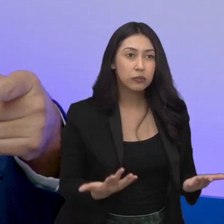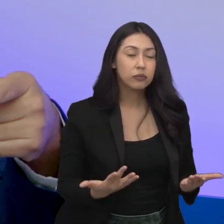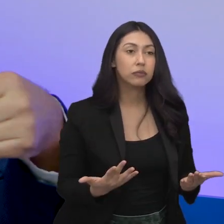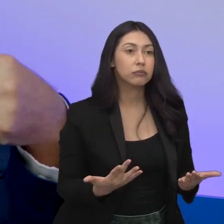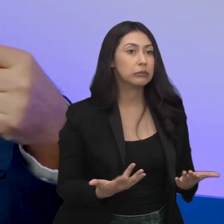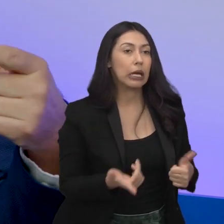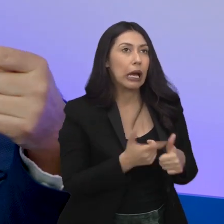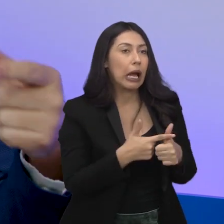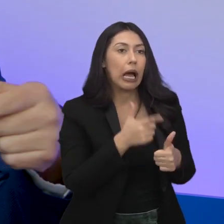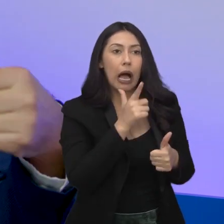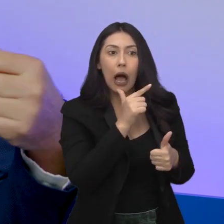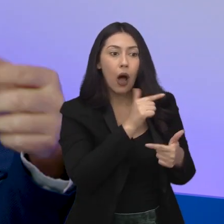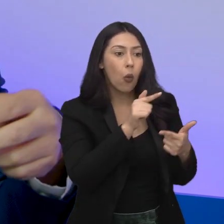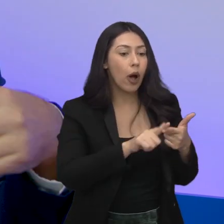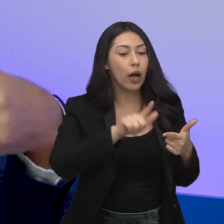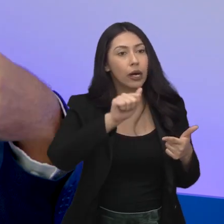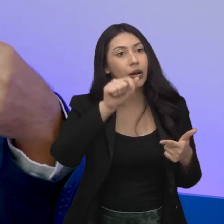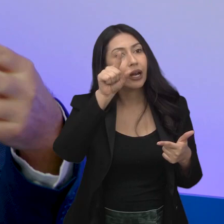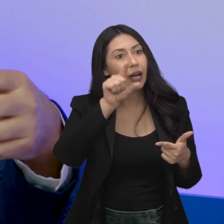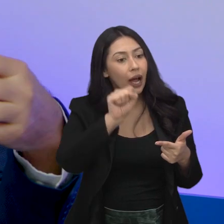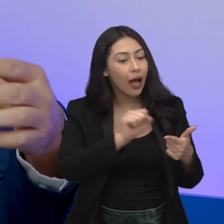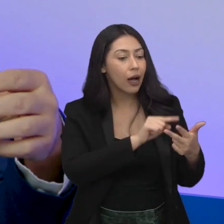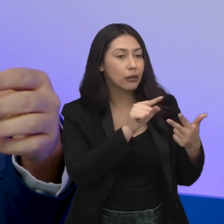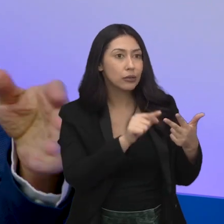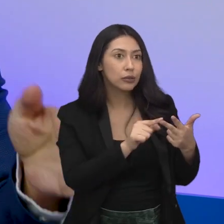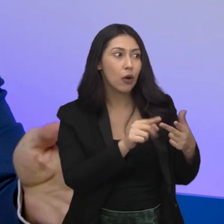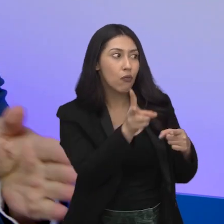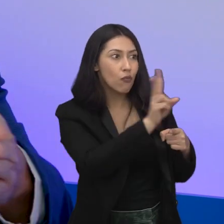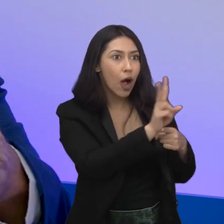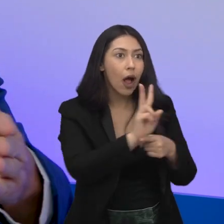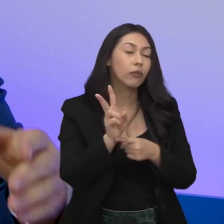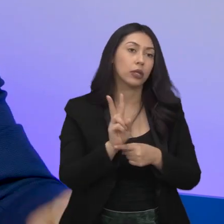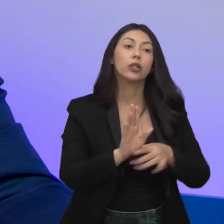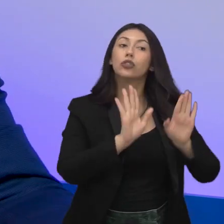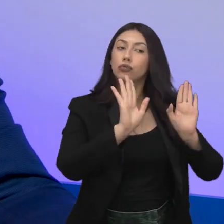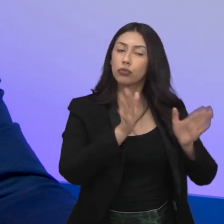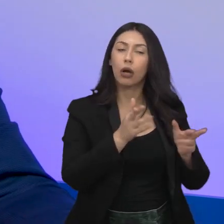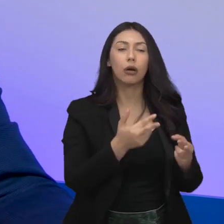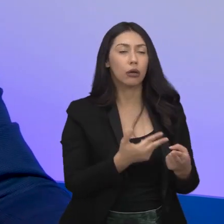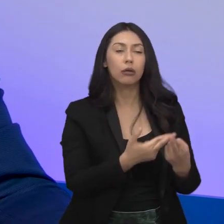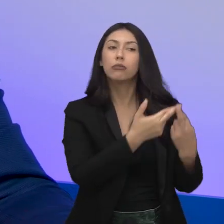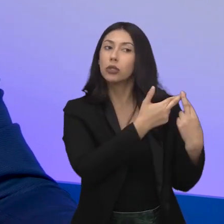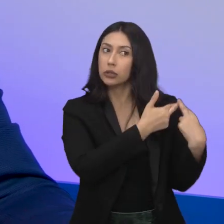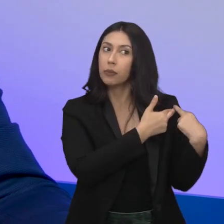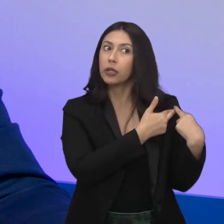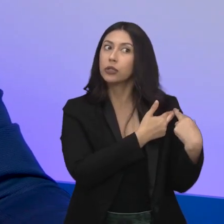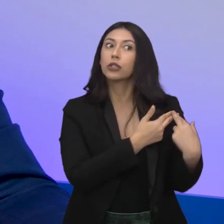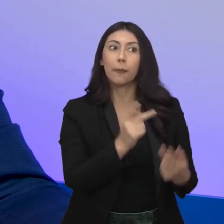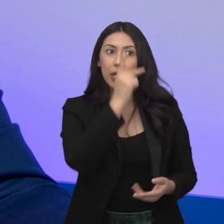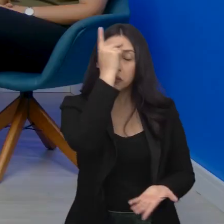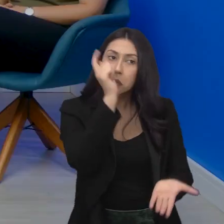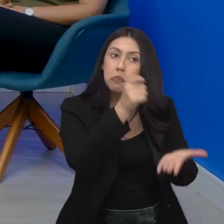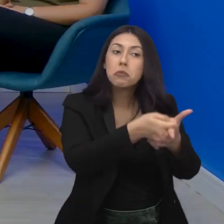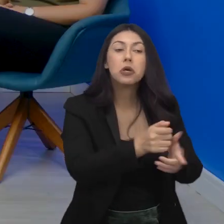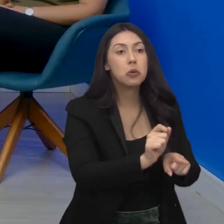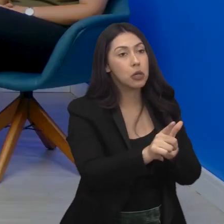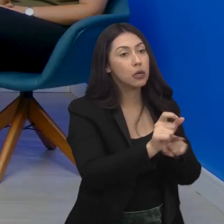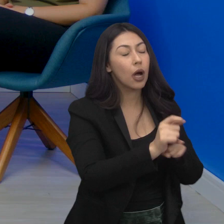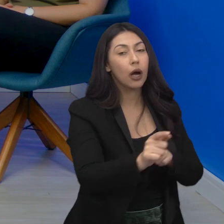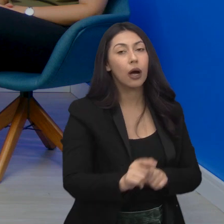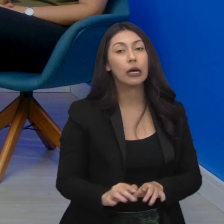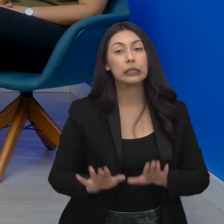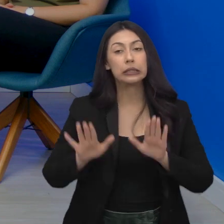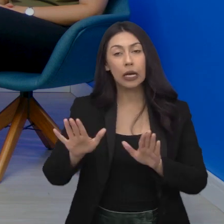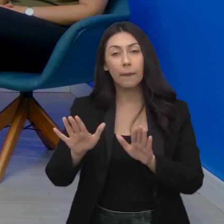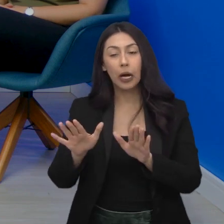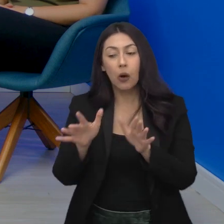condomínio, água, gás, portaria, zeladoria, aí já é do inquilino a responsabilidade do pagamento. Então, para a gente dividir,